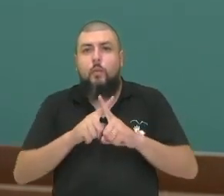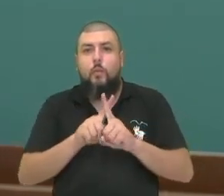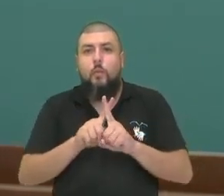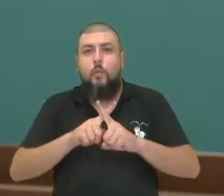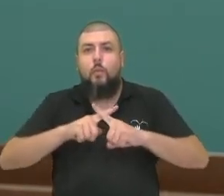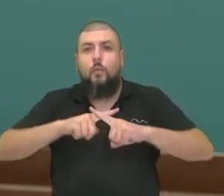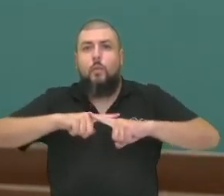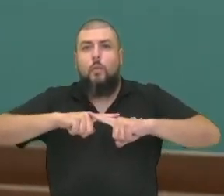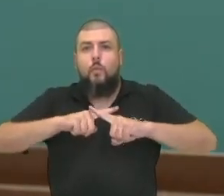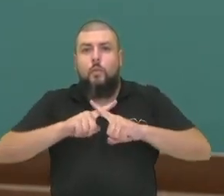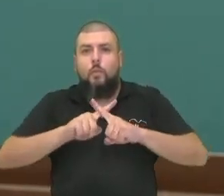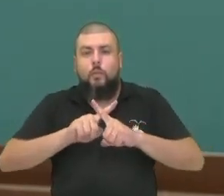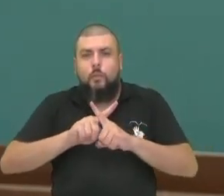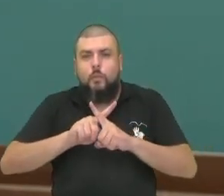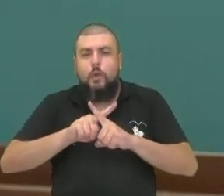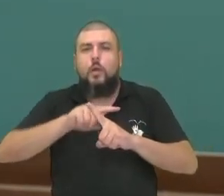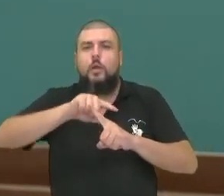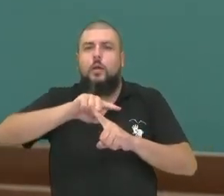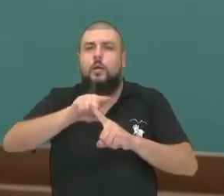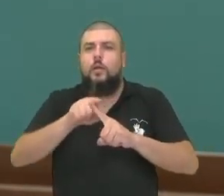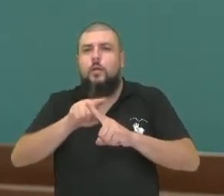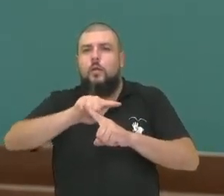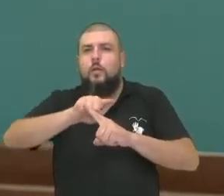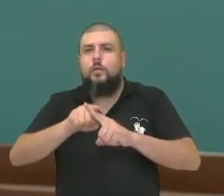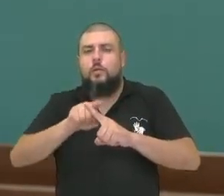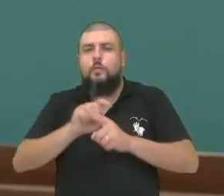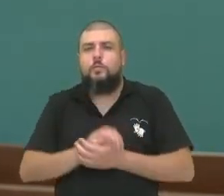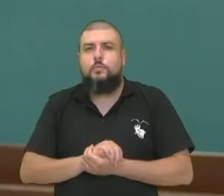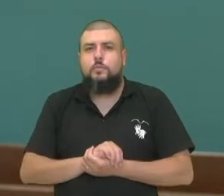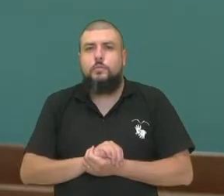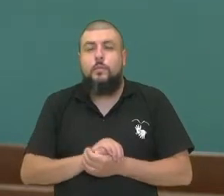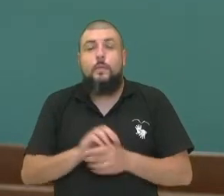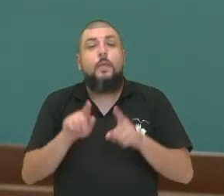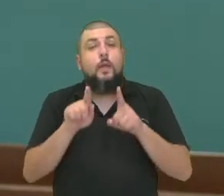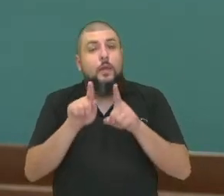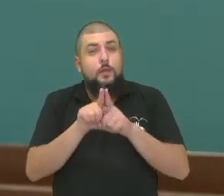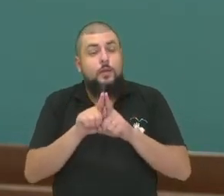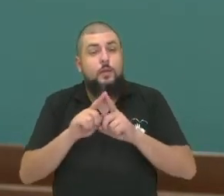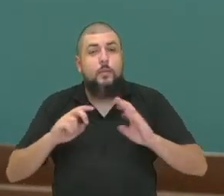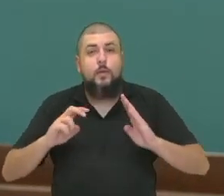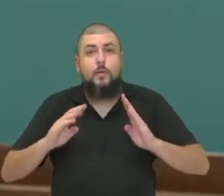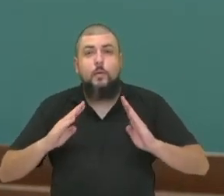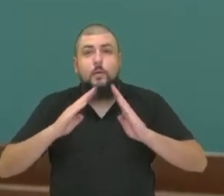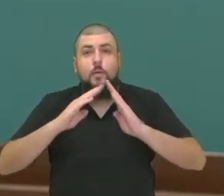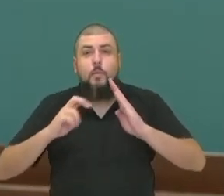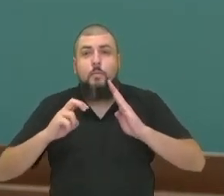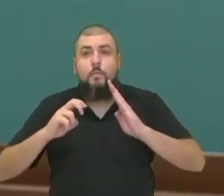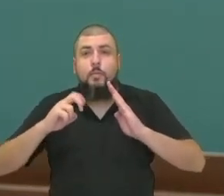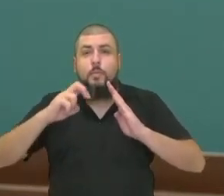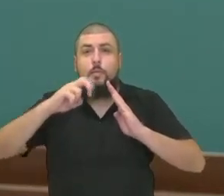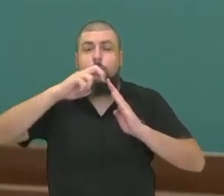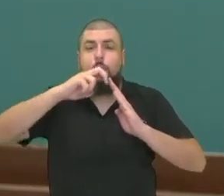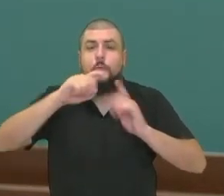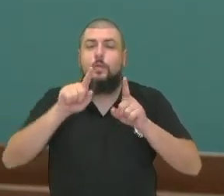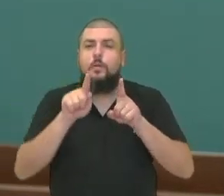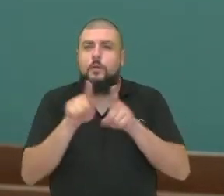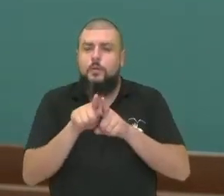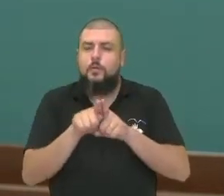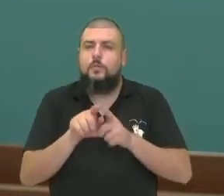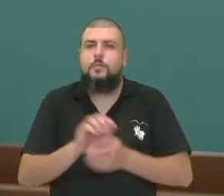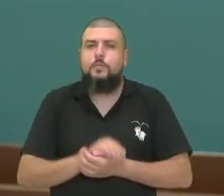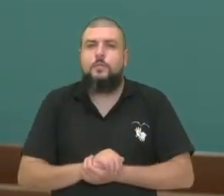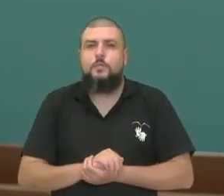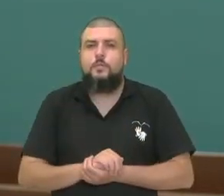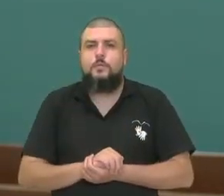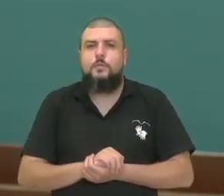ela tem essas duas ações essa esse modelo de escada também ó né é uma abertura e aqui forma um ângulo de abertura né aqui